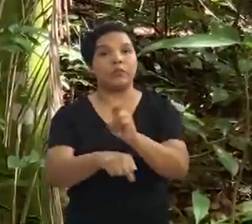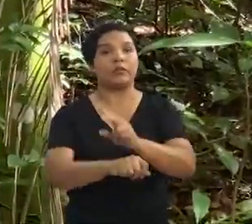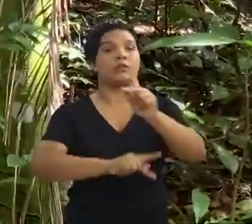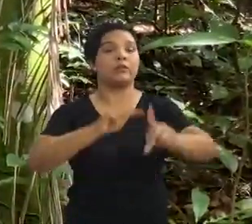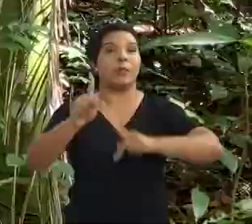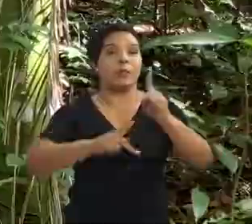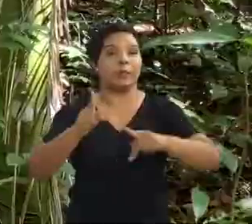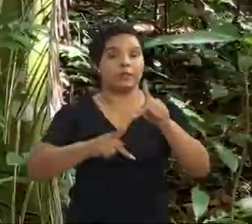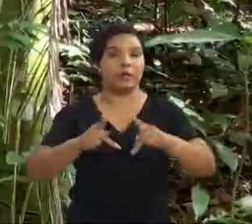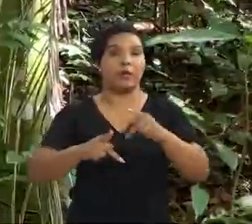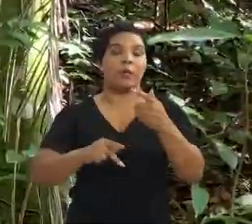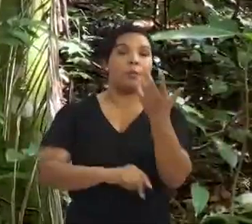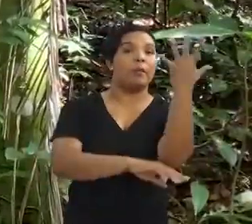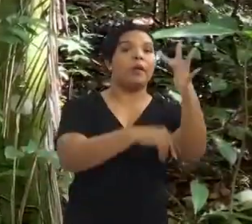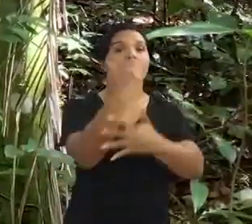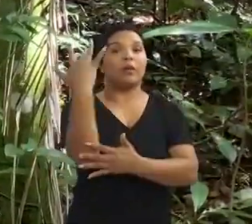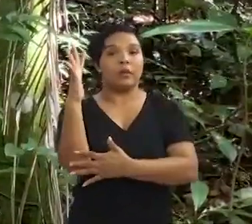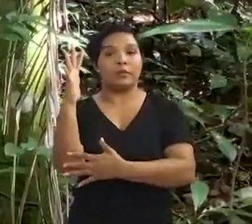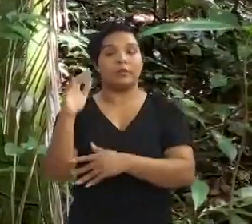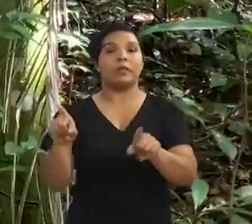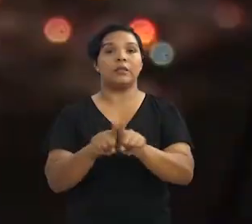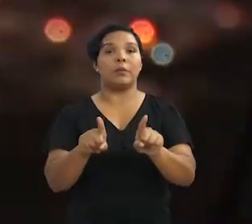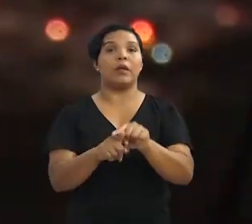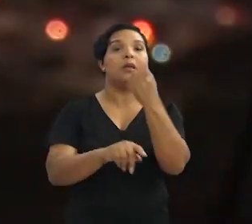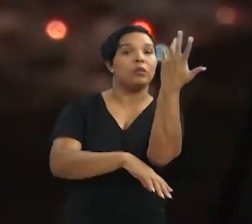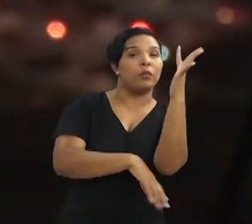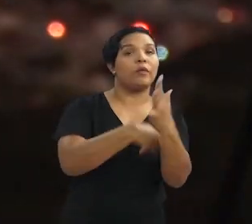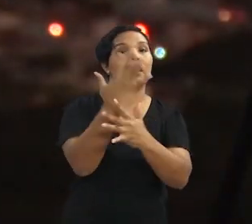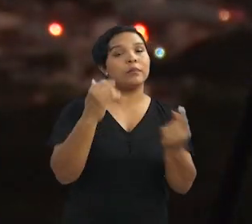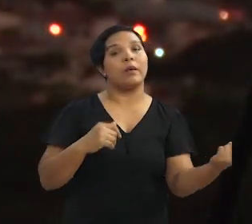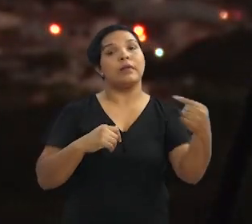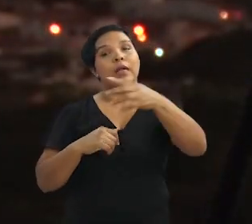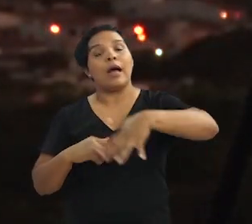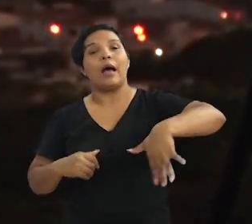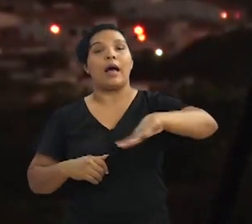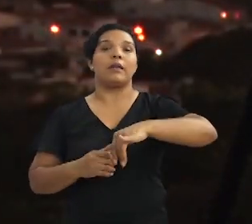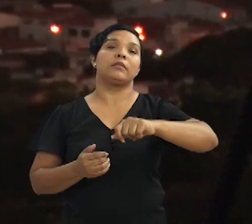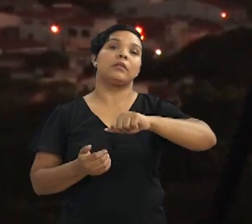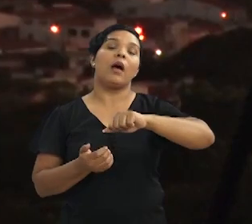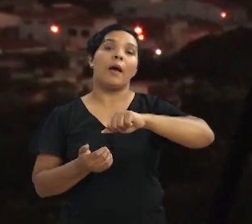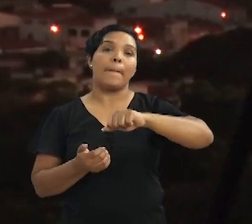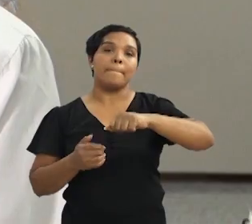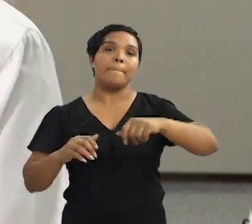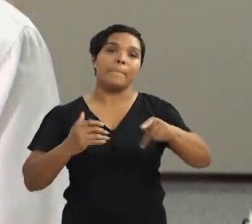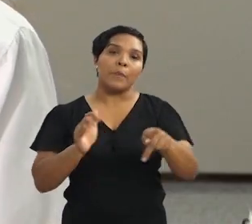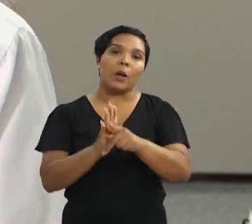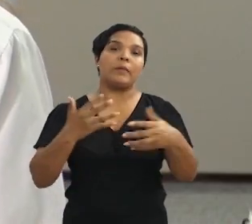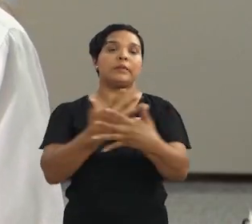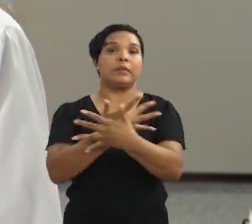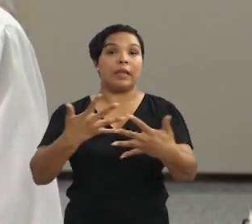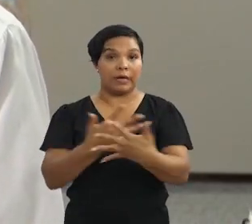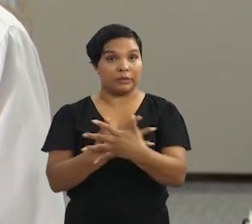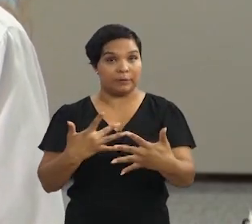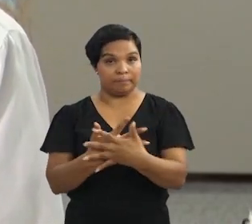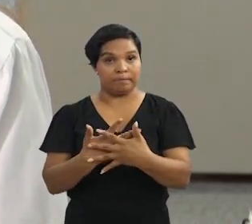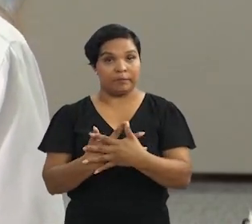levar vírus da população para esse ambiente silvestre e do ambiente silvestre para as áreas urbanas. Então essas espécies